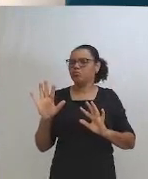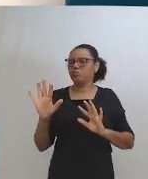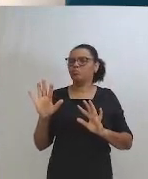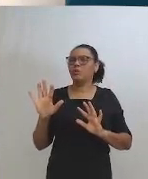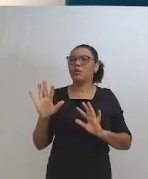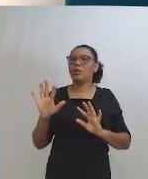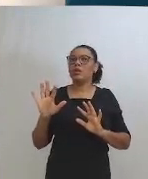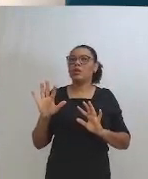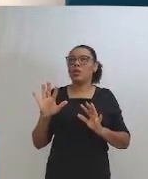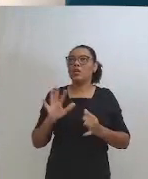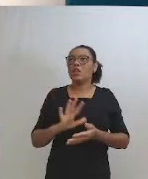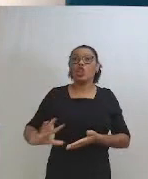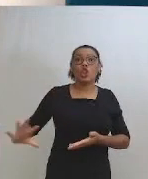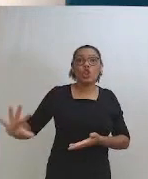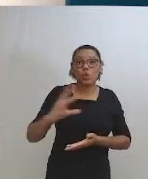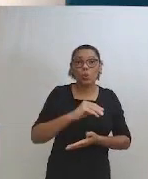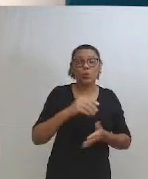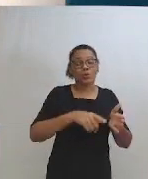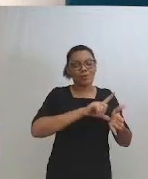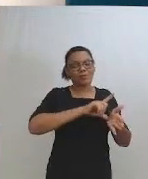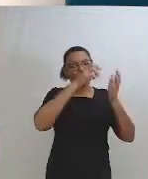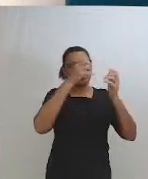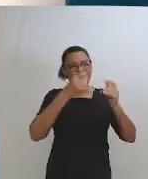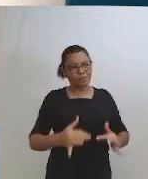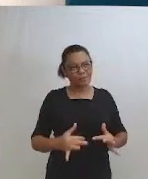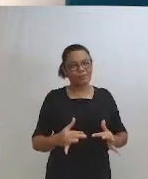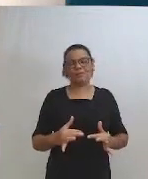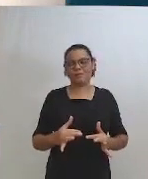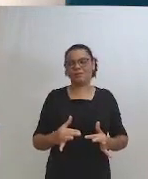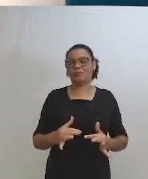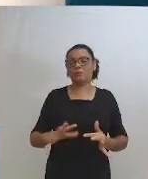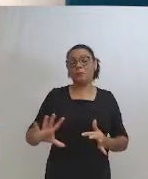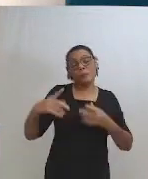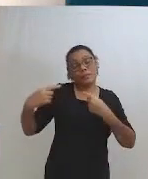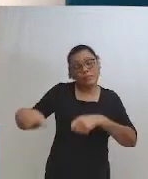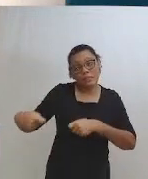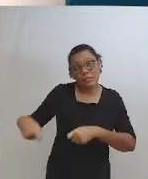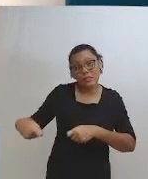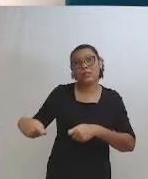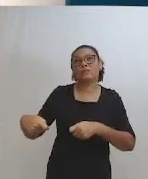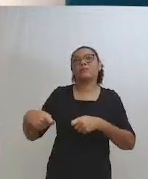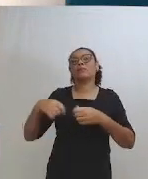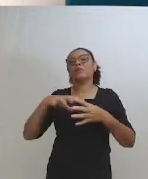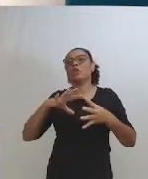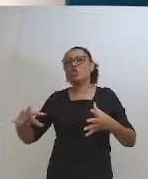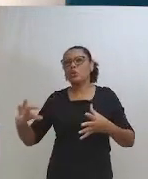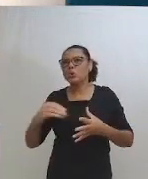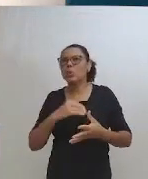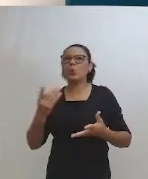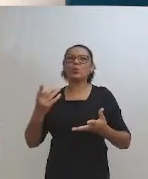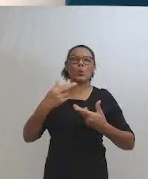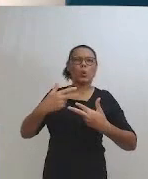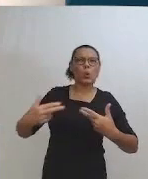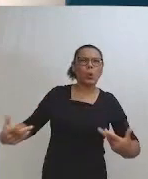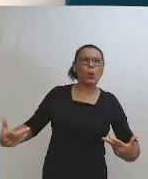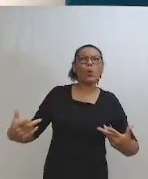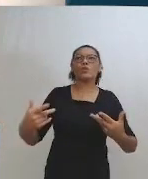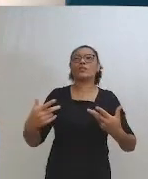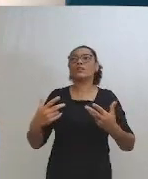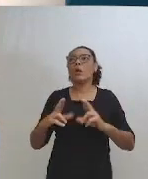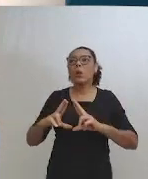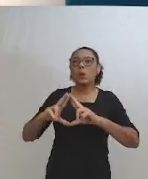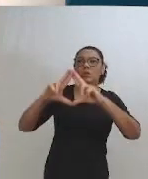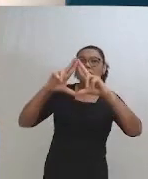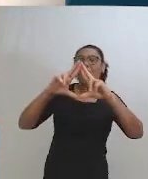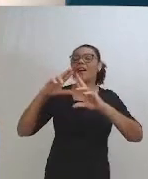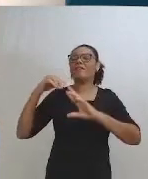de tudo que foi dito antes. Foi dito que precisa dos aparelhos, da identificação de IP, Google Drive, Storage, pesquisa. É isso que interessa,